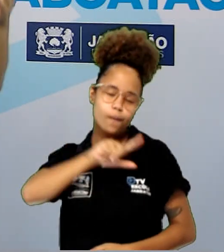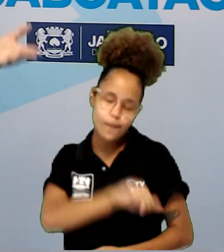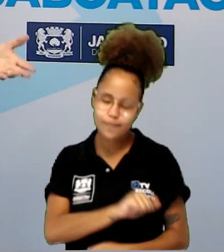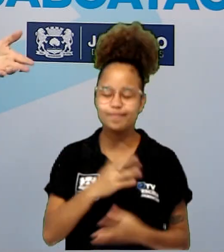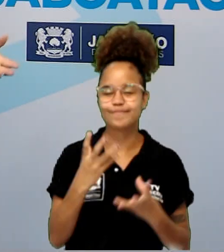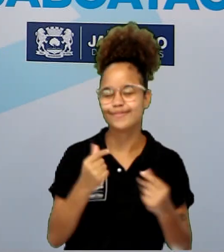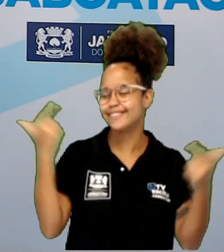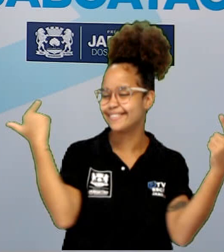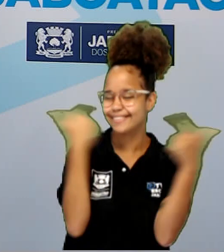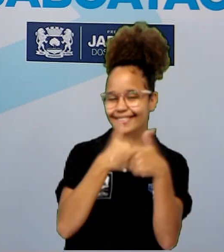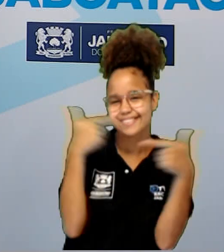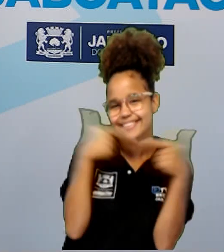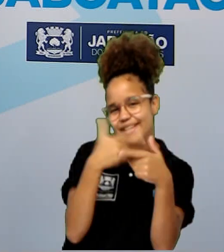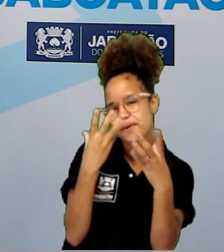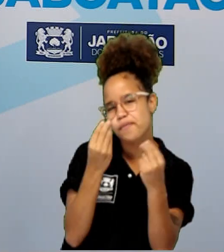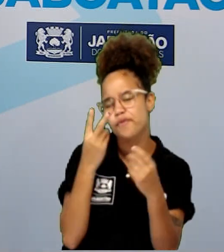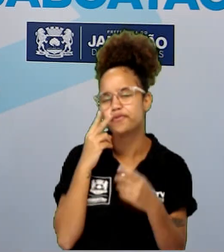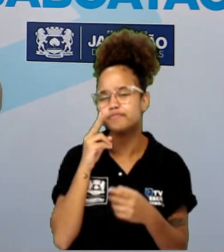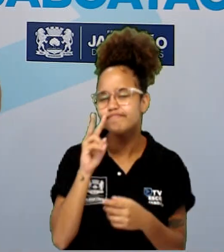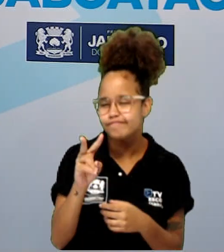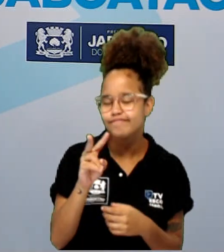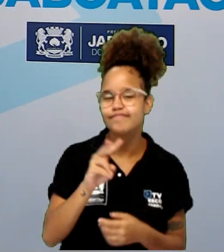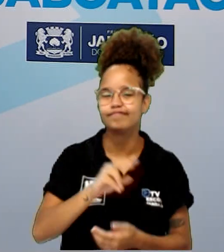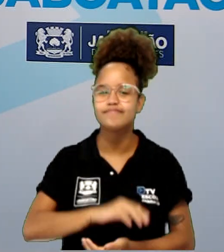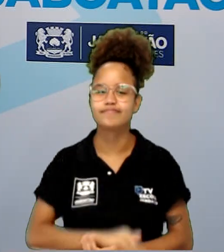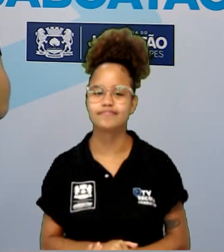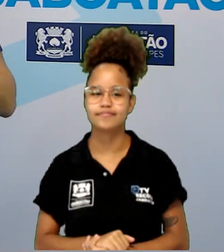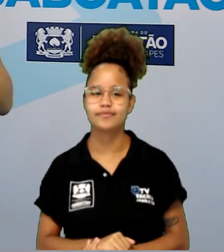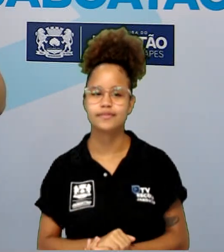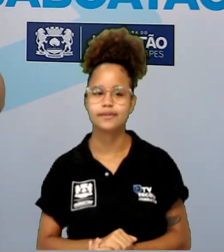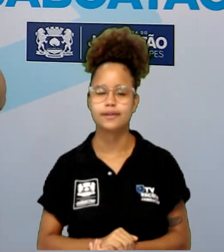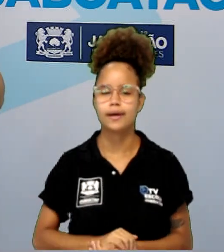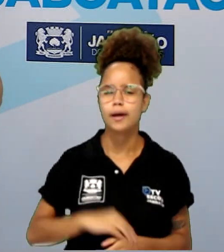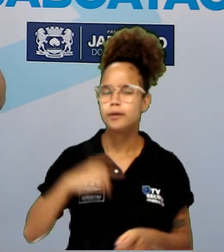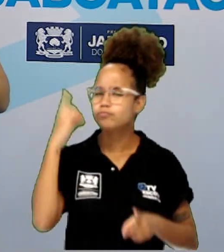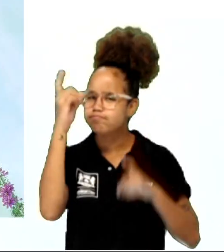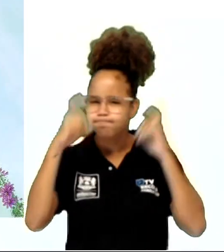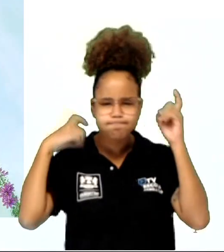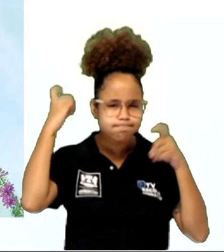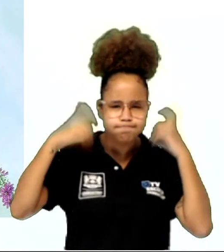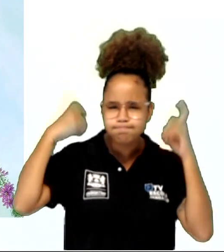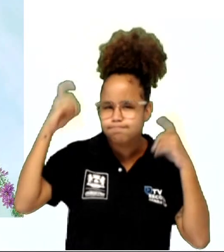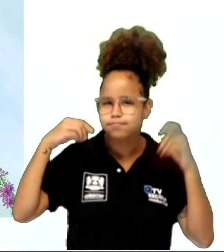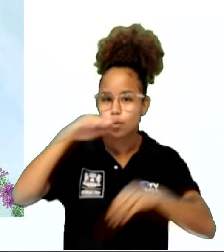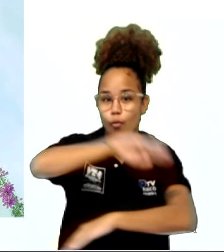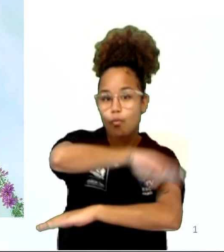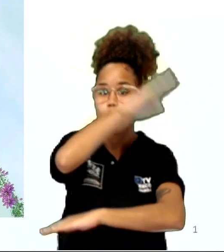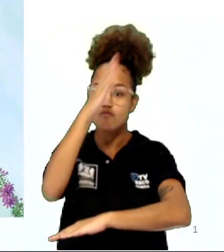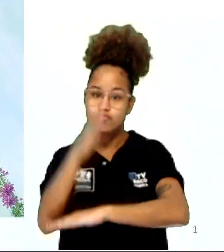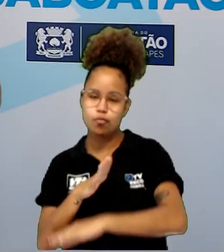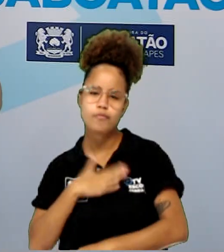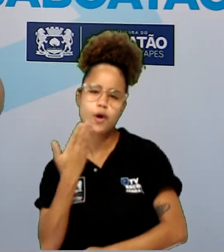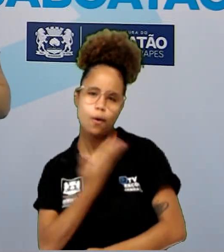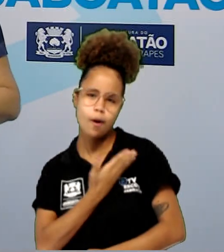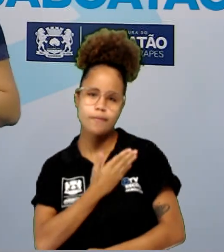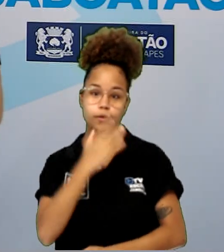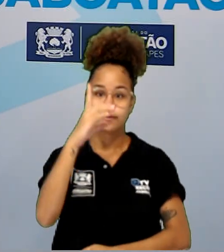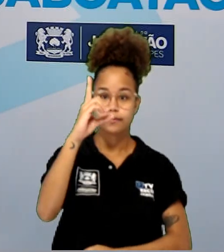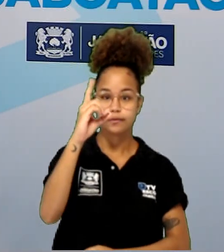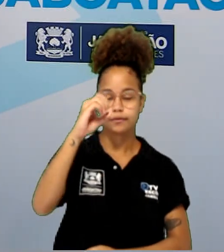muita risada quando eu vi a primeira vez, que é Confusão na Montanha, do meu amigo Donaldo Buckets. E